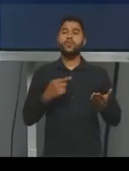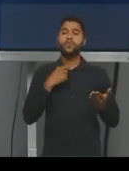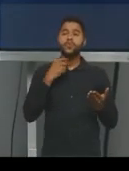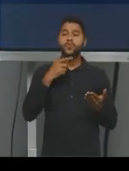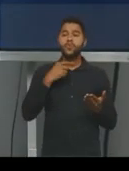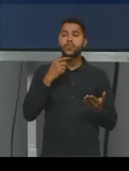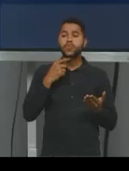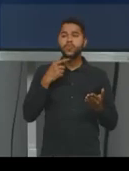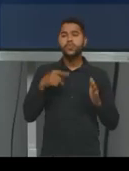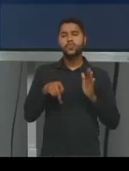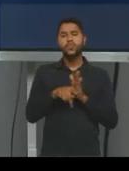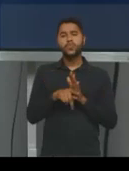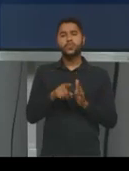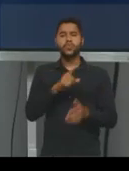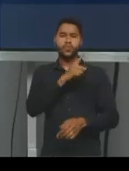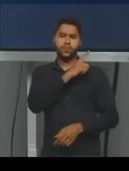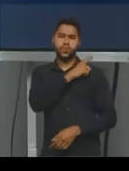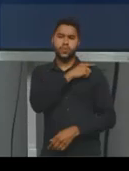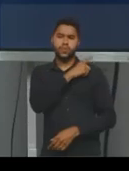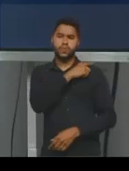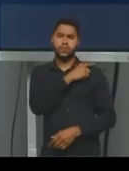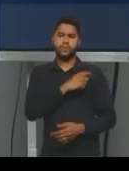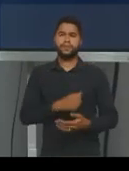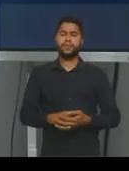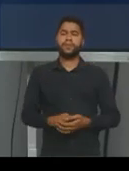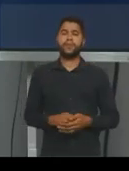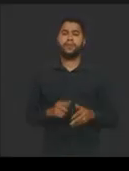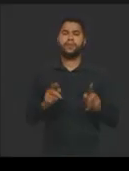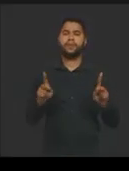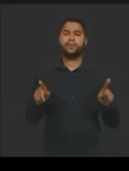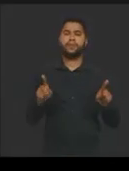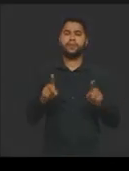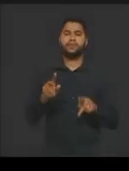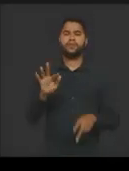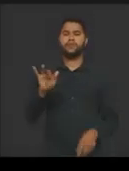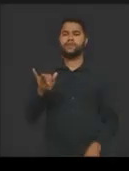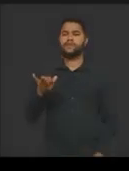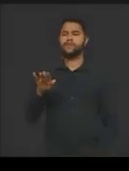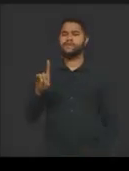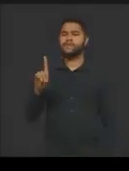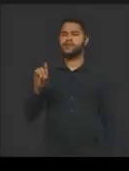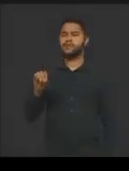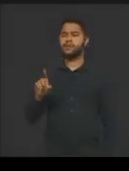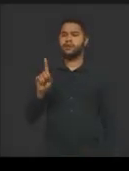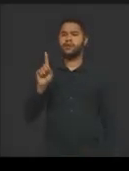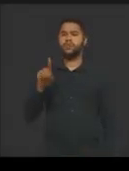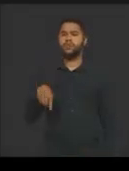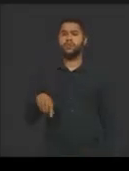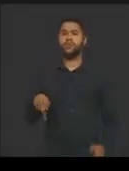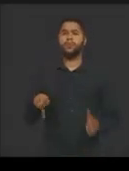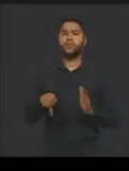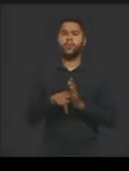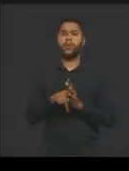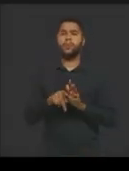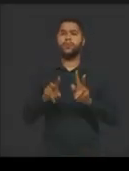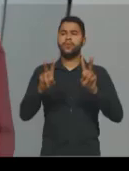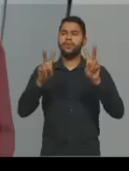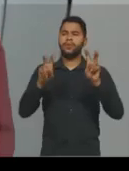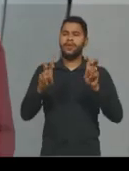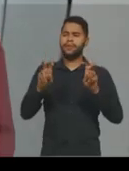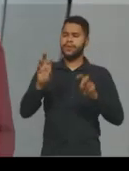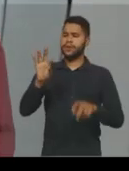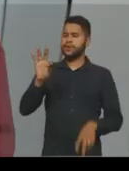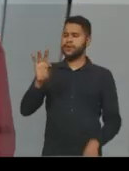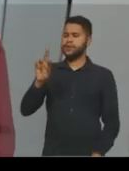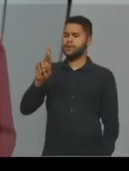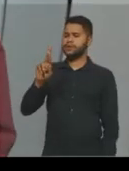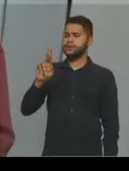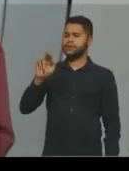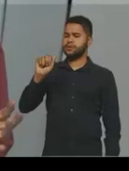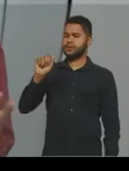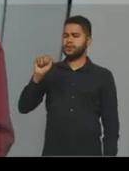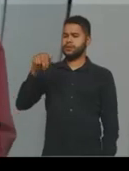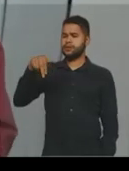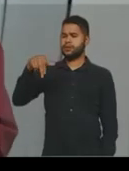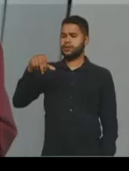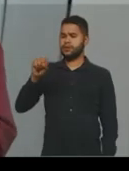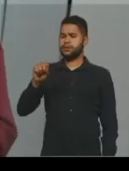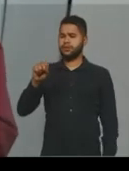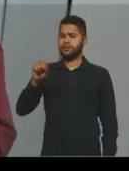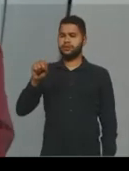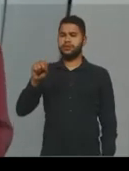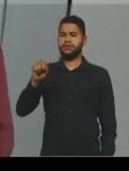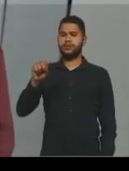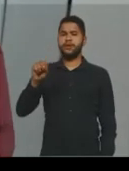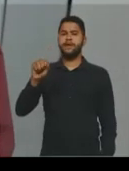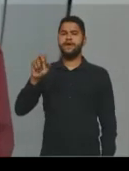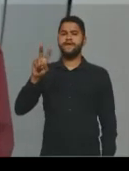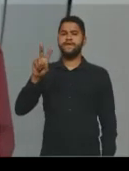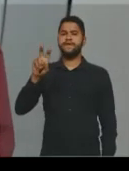agora é uma dúvida de 1º ano. Professor Fernando, e os temas transversais? Sim, que também tem a ver com... É bom que